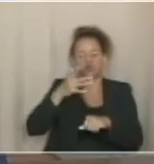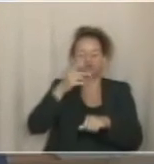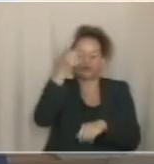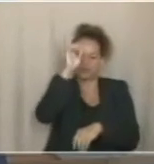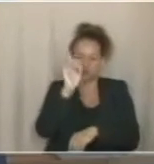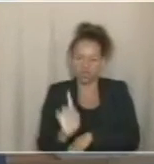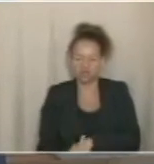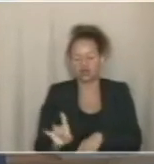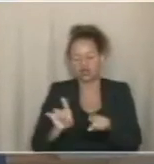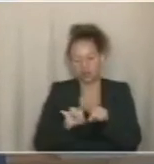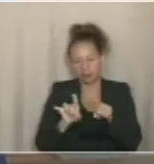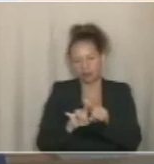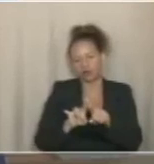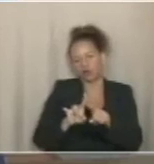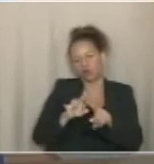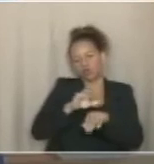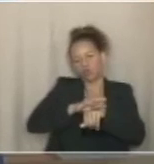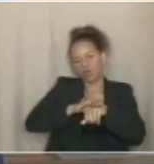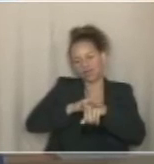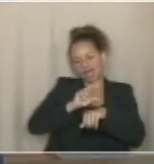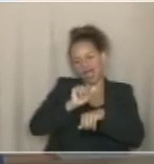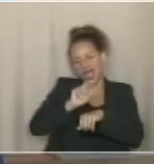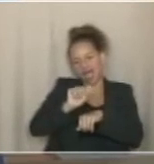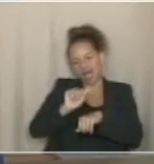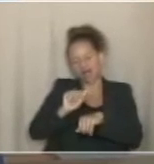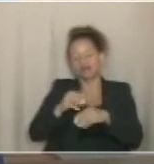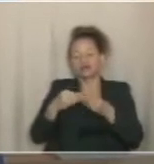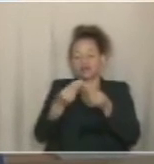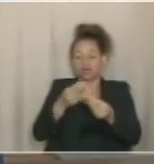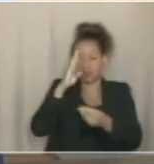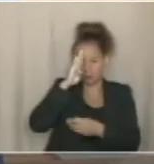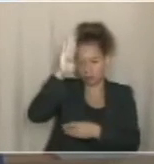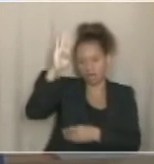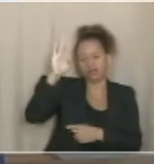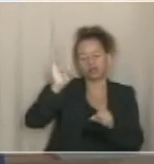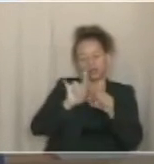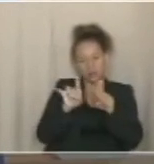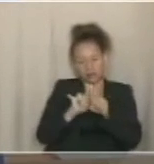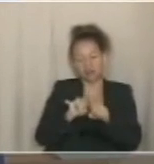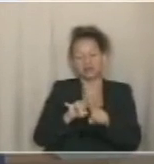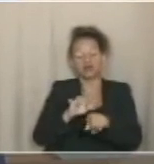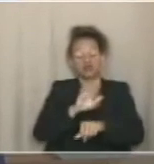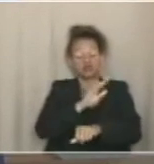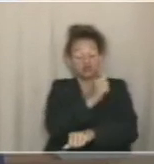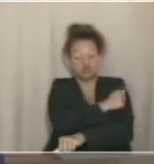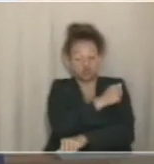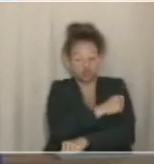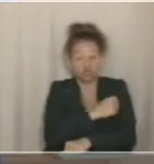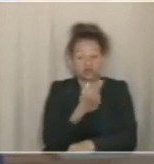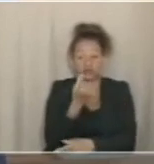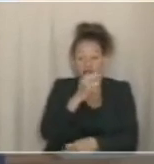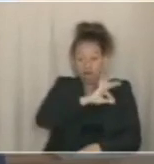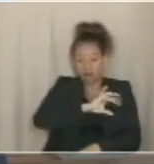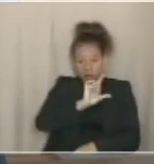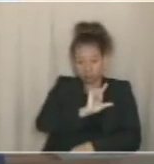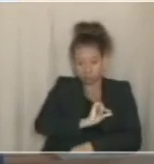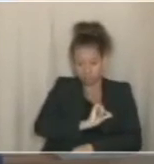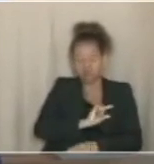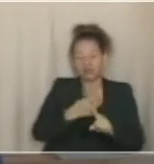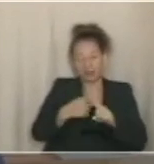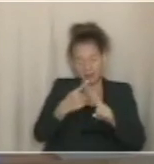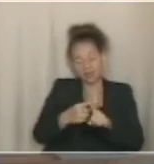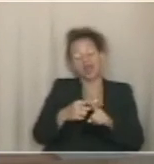E nós acrescentamos, oferecer prioridade nos estágios citados para os estudantes de baixa renda e